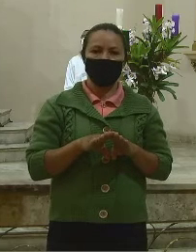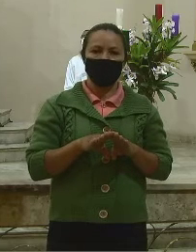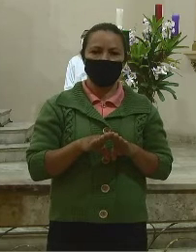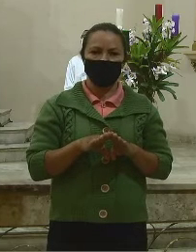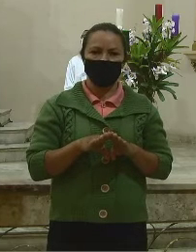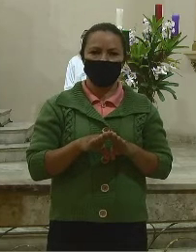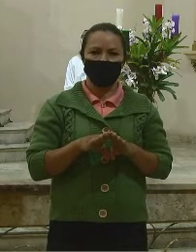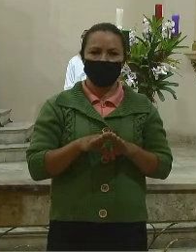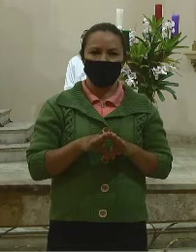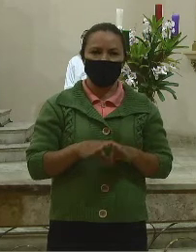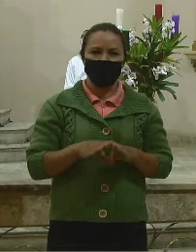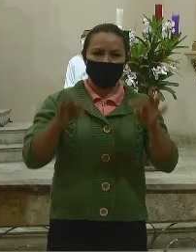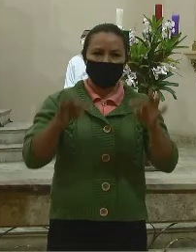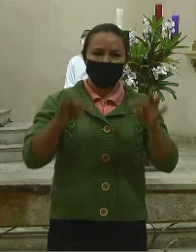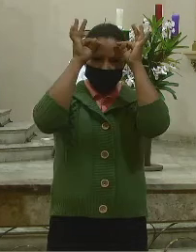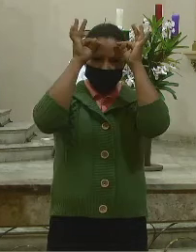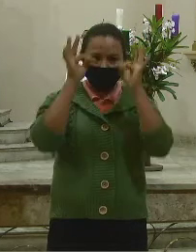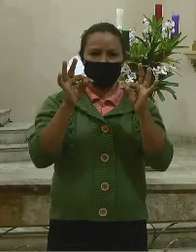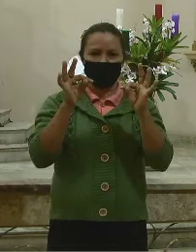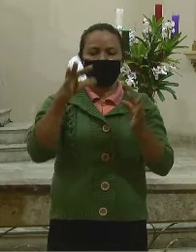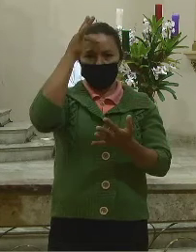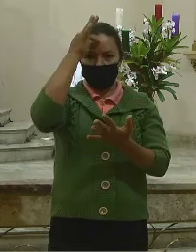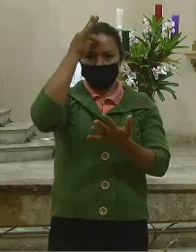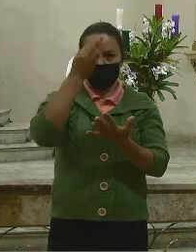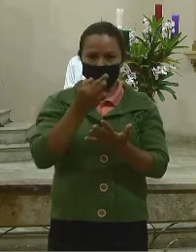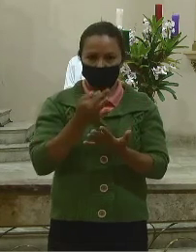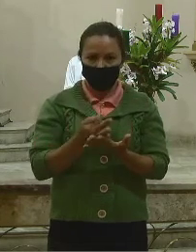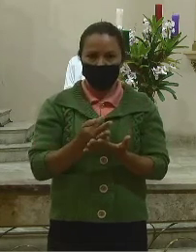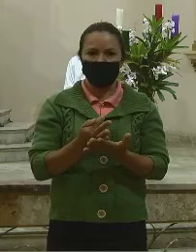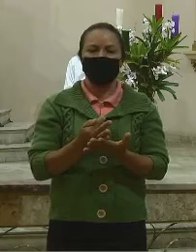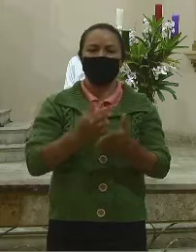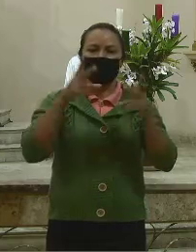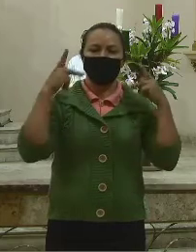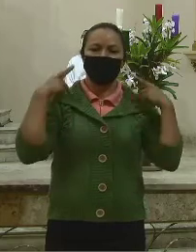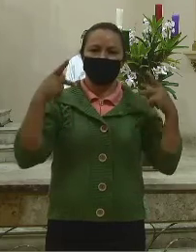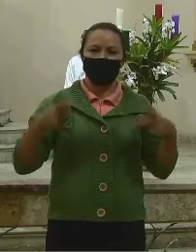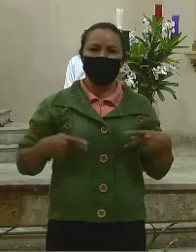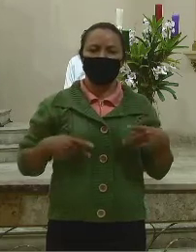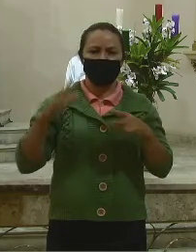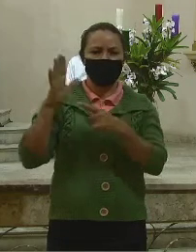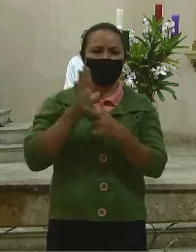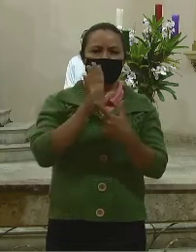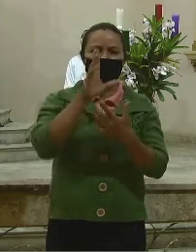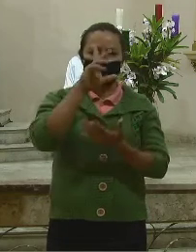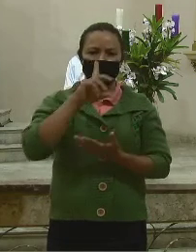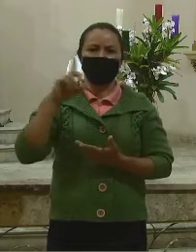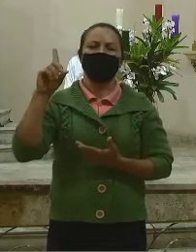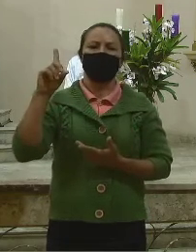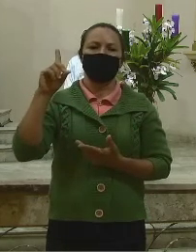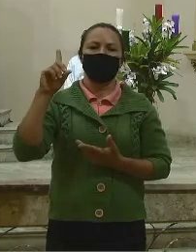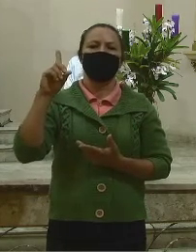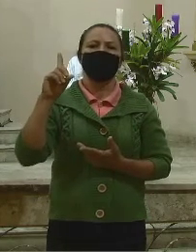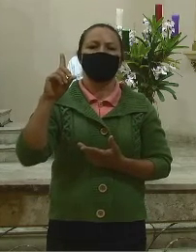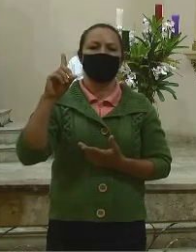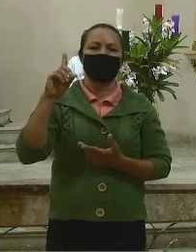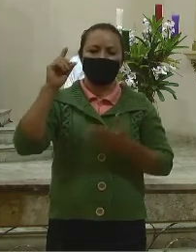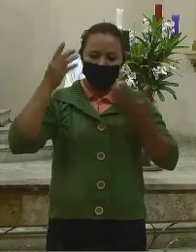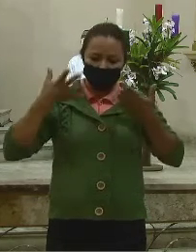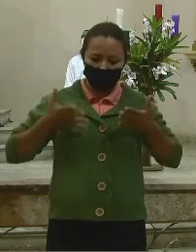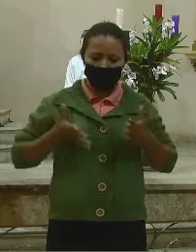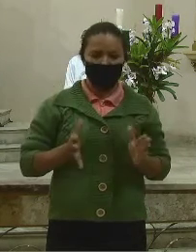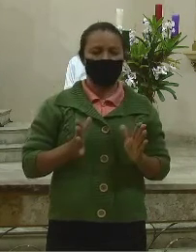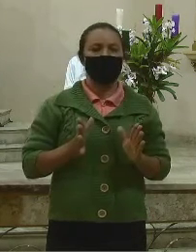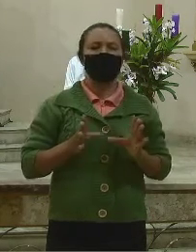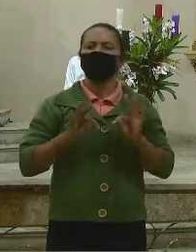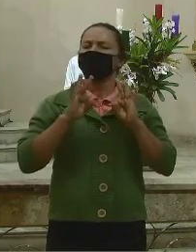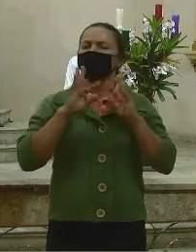só de vida de fé, mas também de humanismo, para mostrar que Deus nasce de tudo isso,